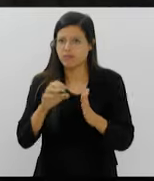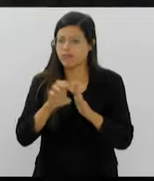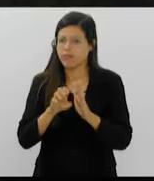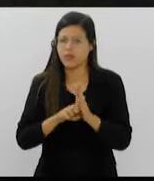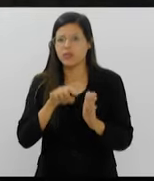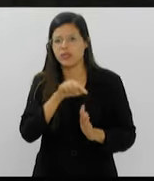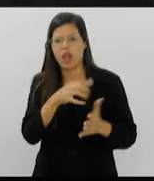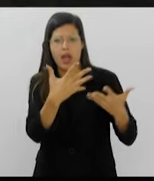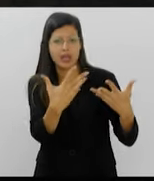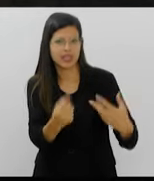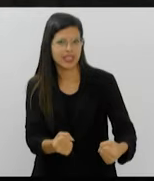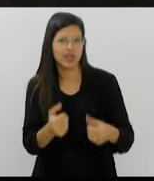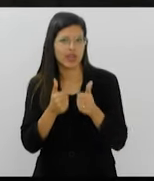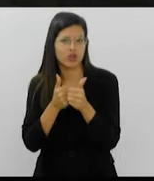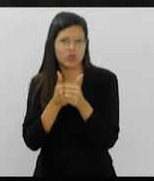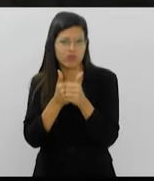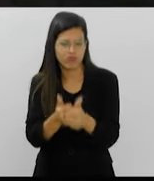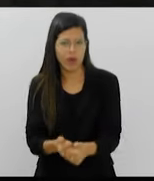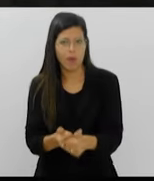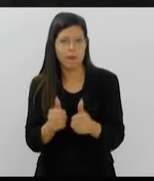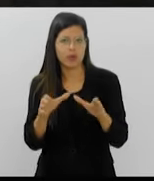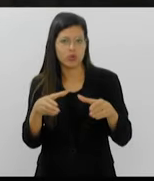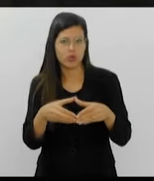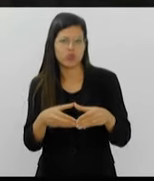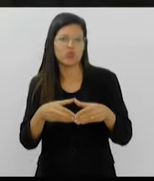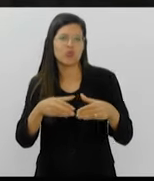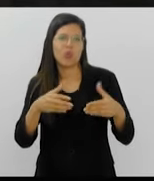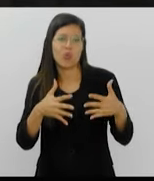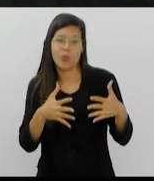a máfia do reboque no Rio de Janeiro. Muito obrigado, presidente.